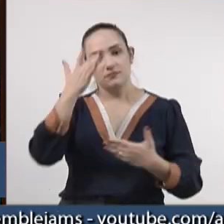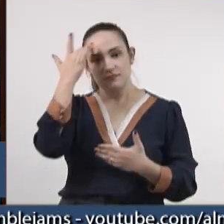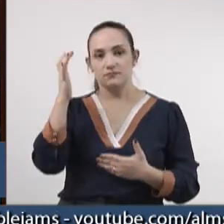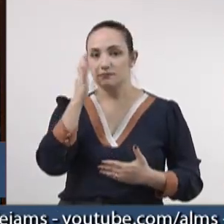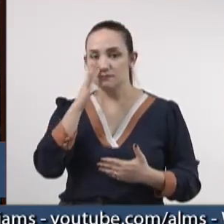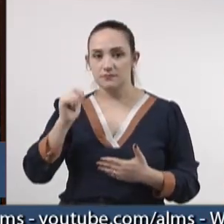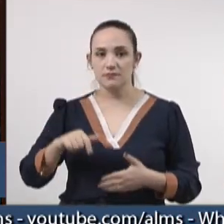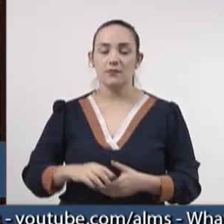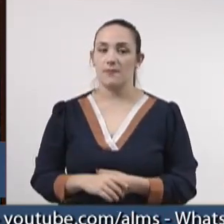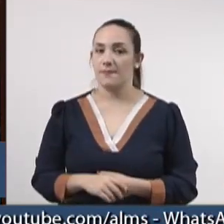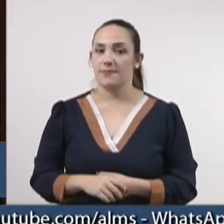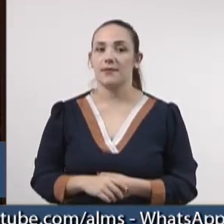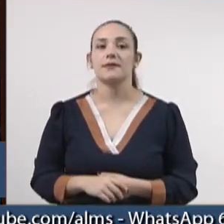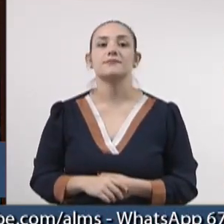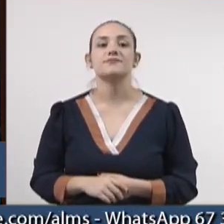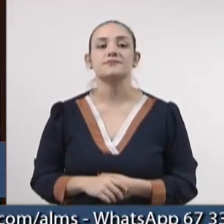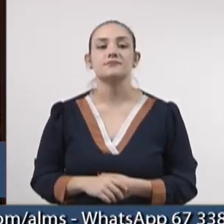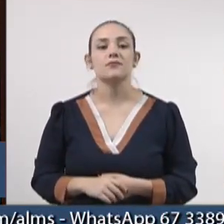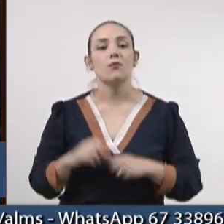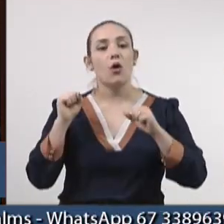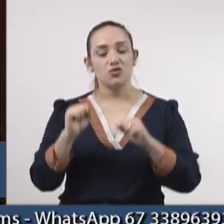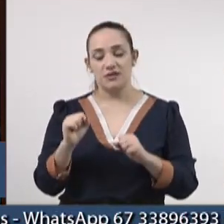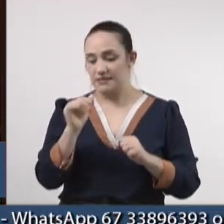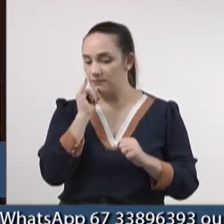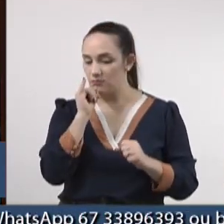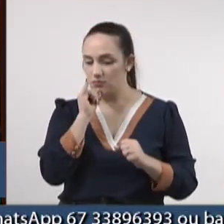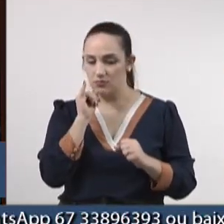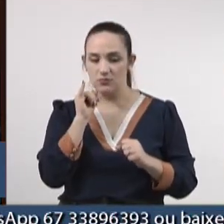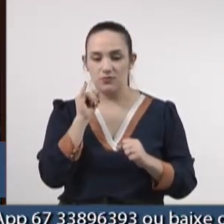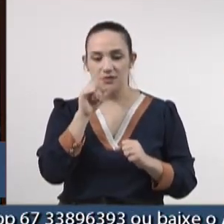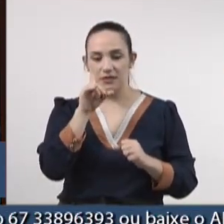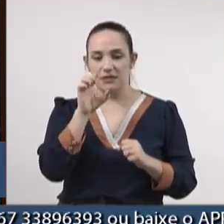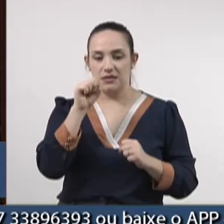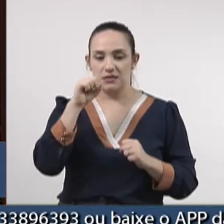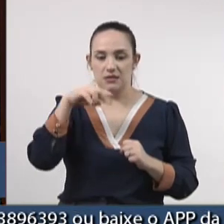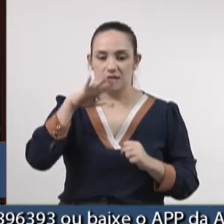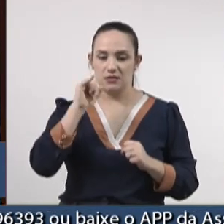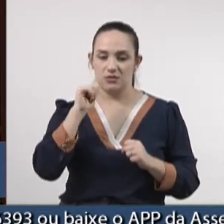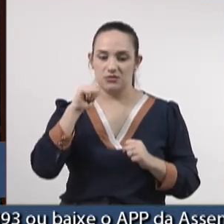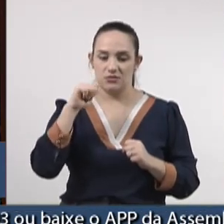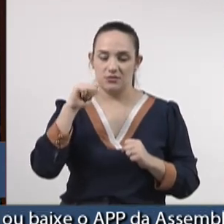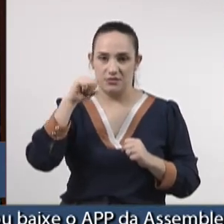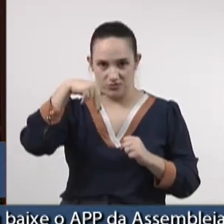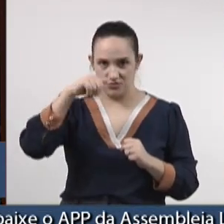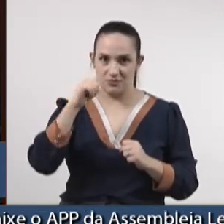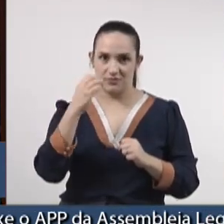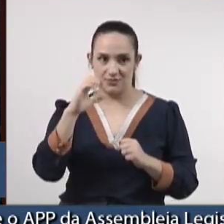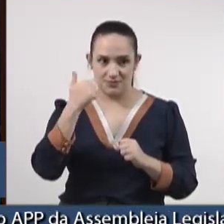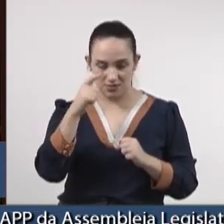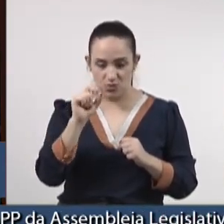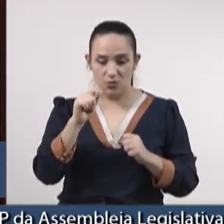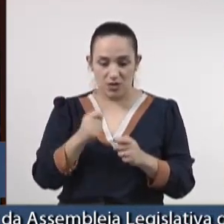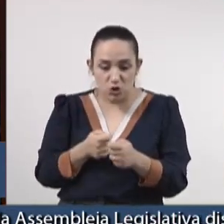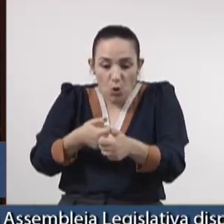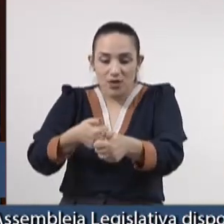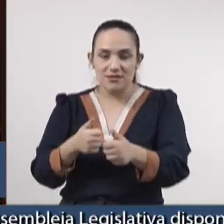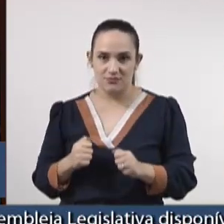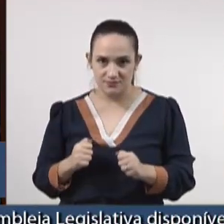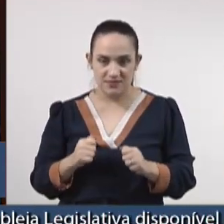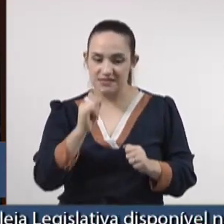possa não só fazer essa destinação que é um termo técnico mas a gente costuma falar essa doação